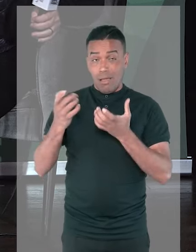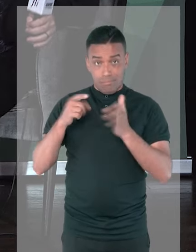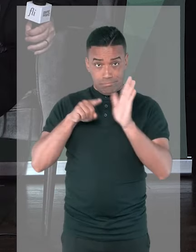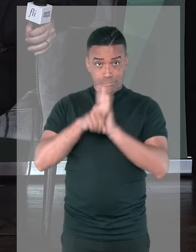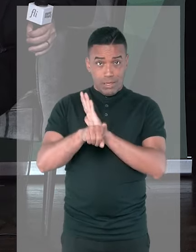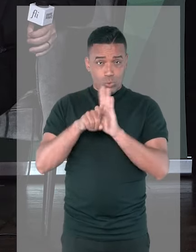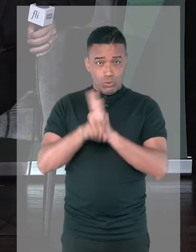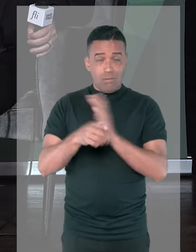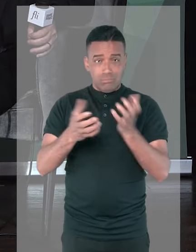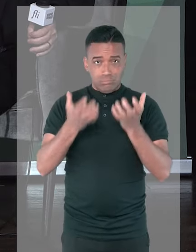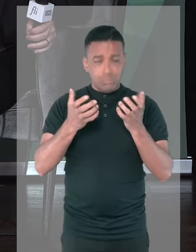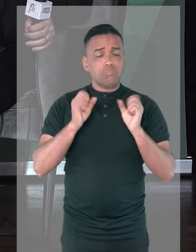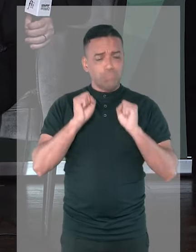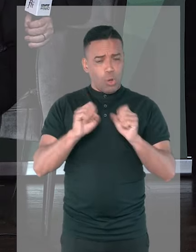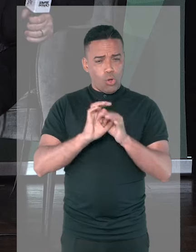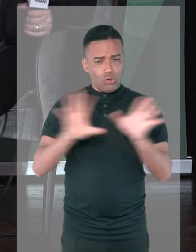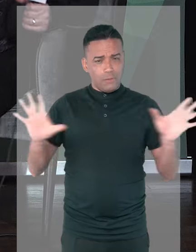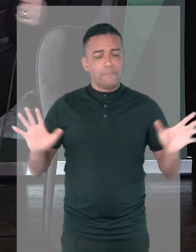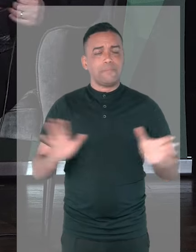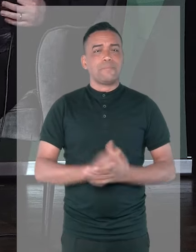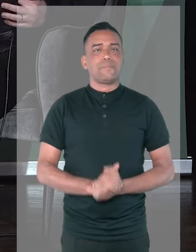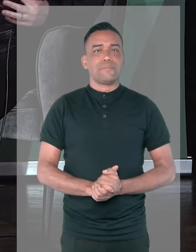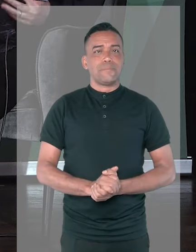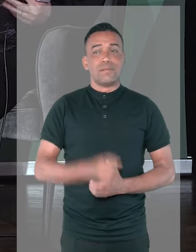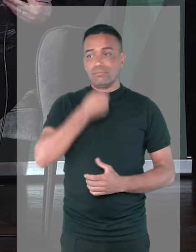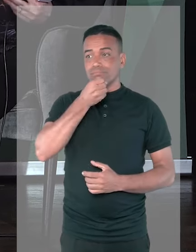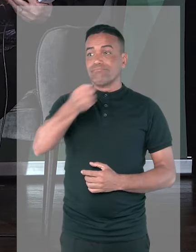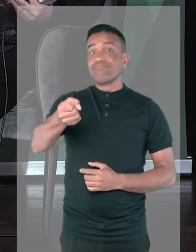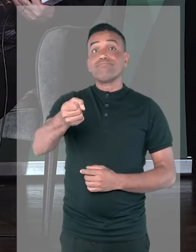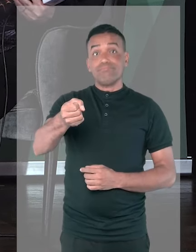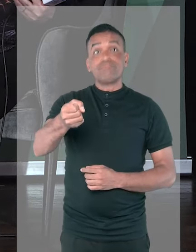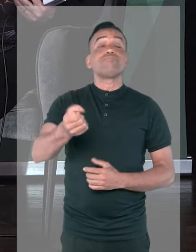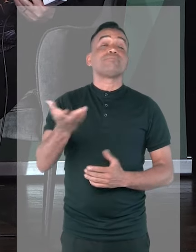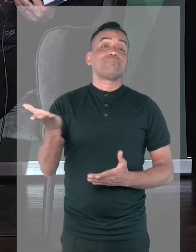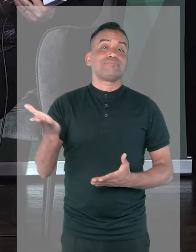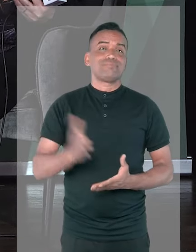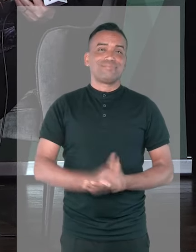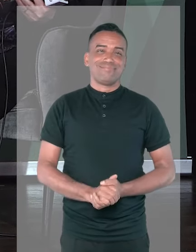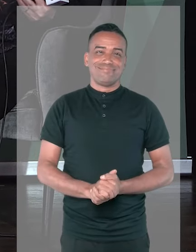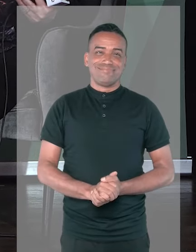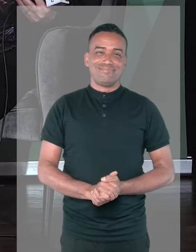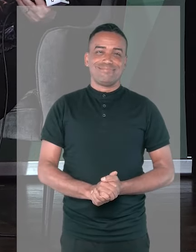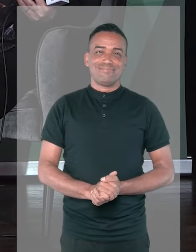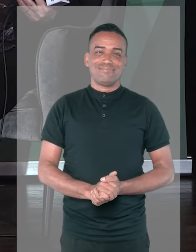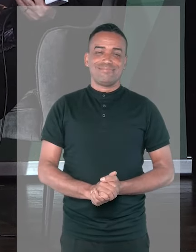Você faz? Cadê o microfone?